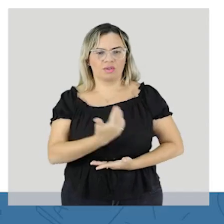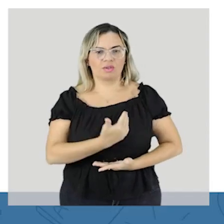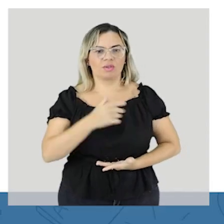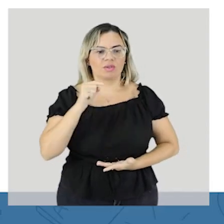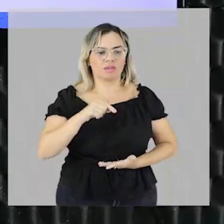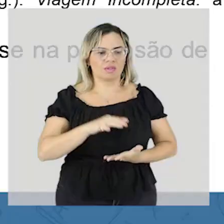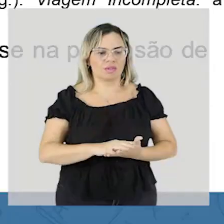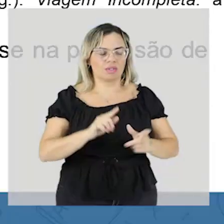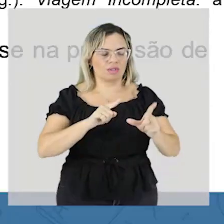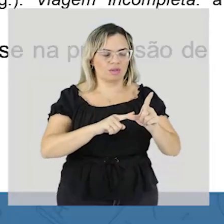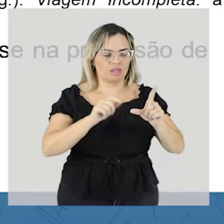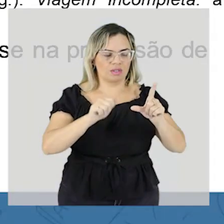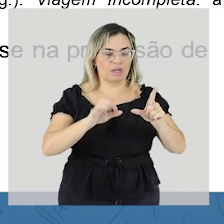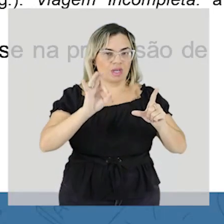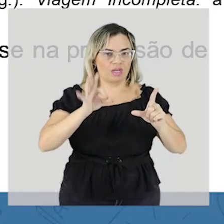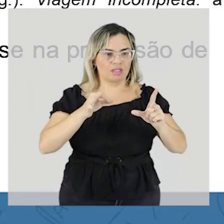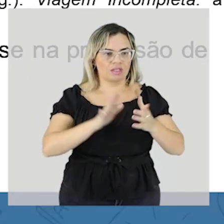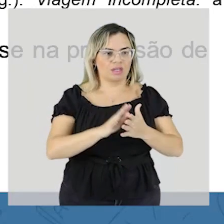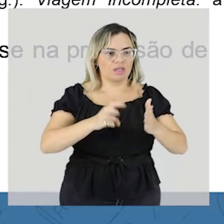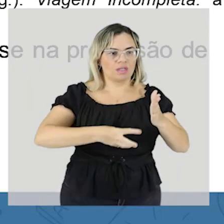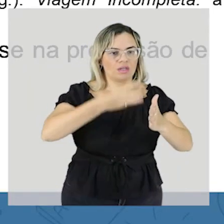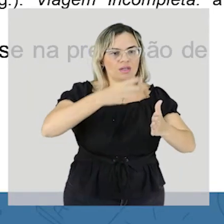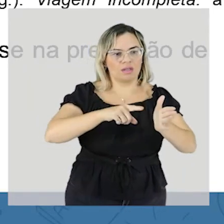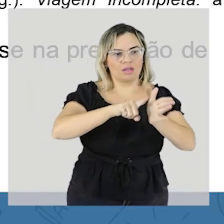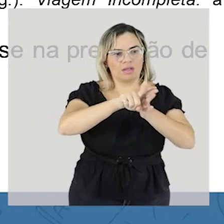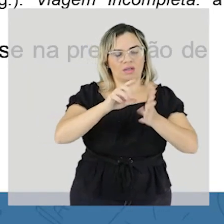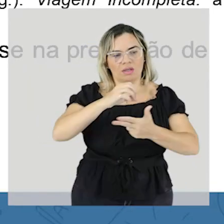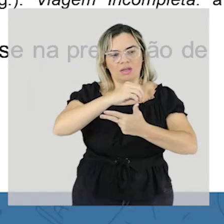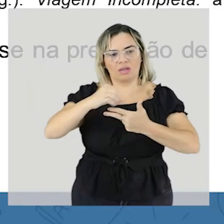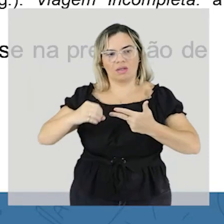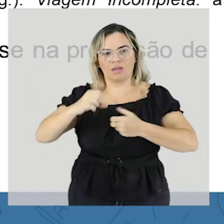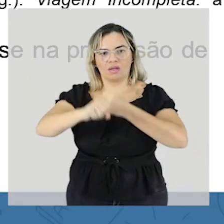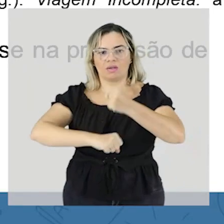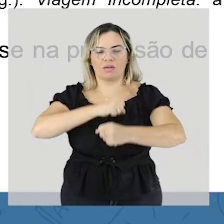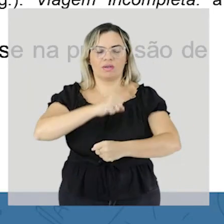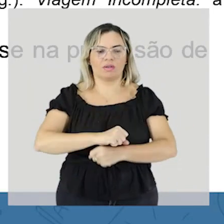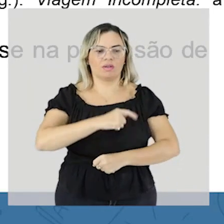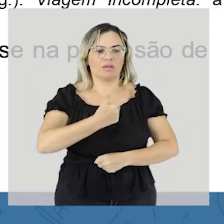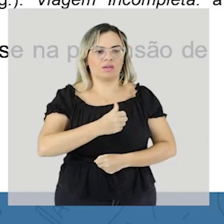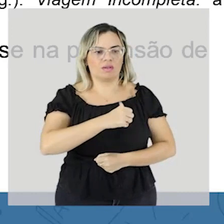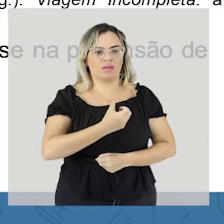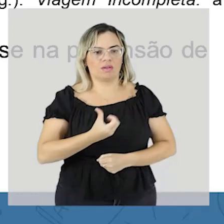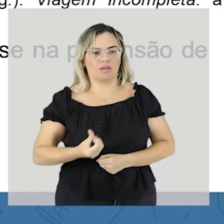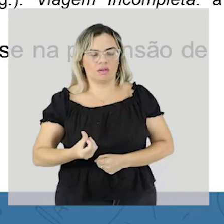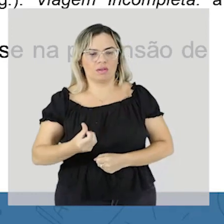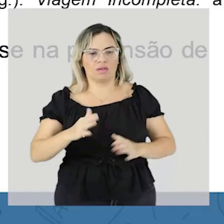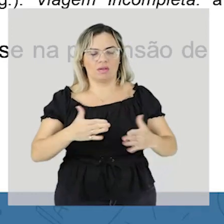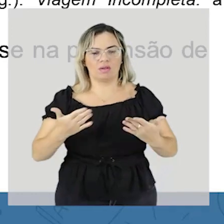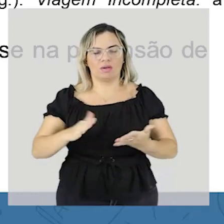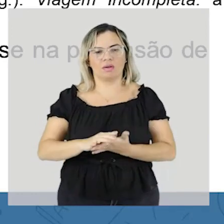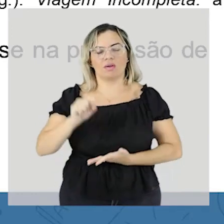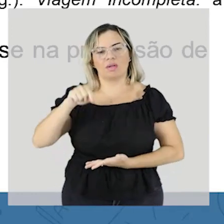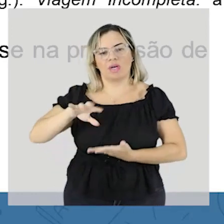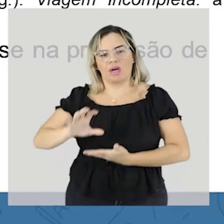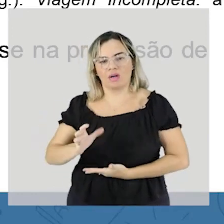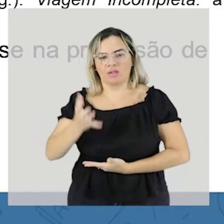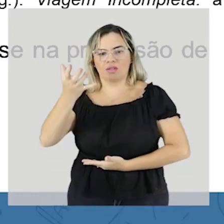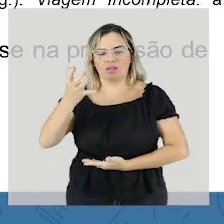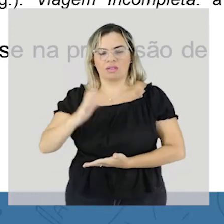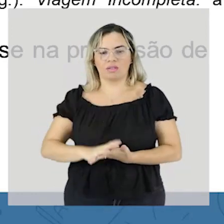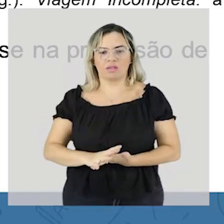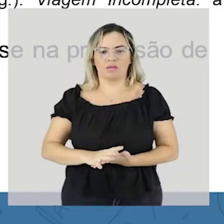nossa terceira questão, nosso terceiro item, questão que caiu no Enem em 2016. O que ocorreu na Bahia